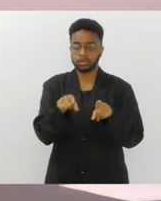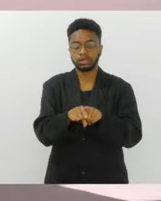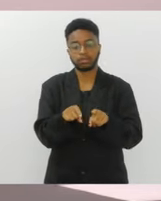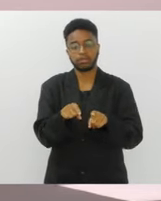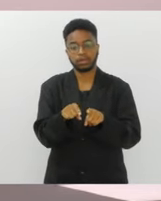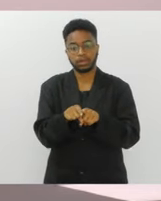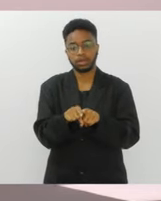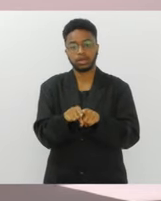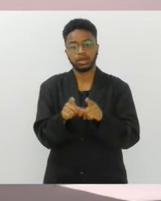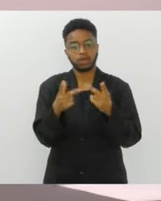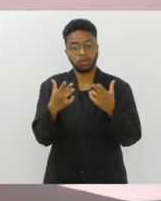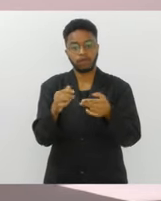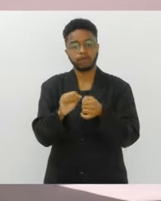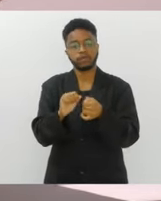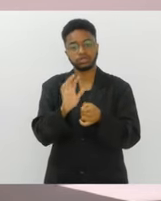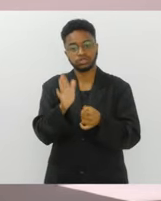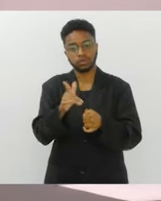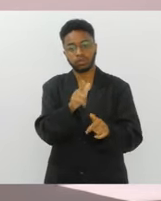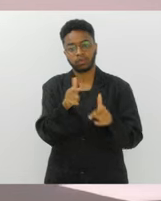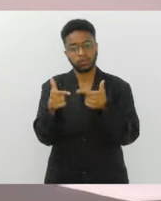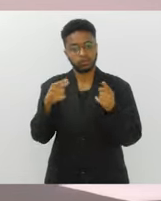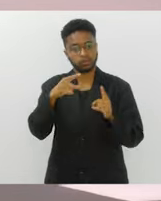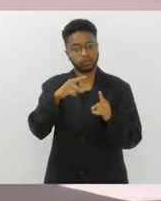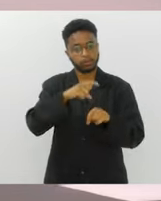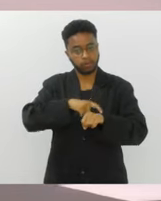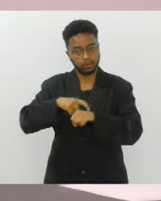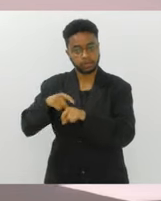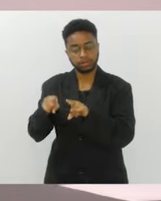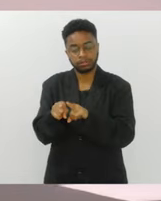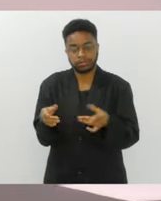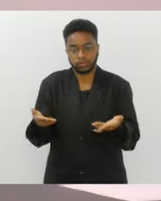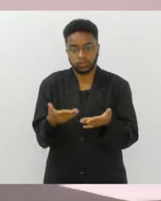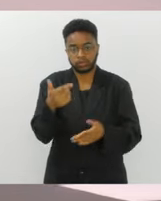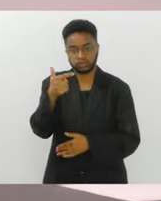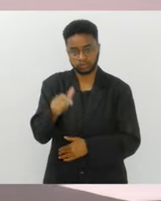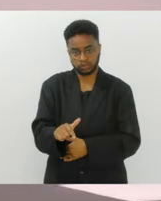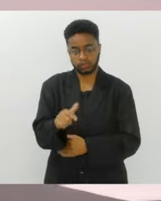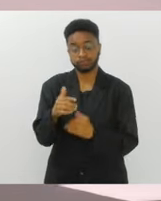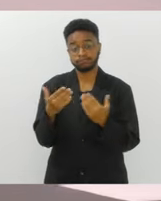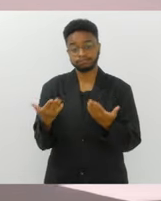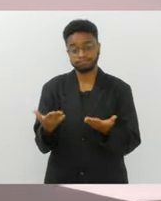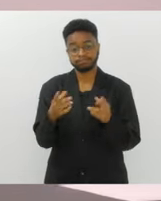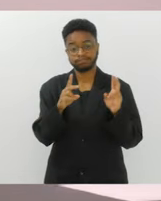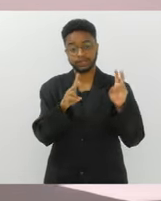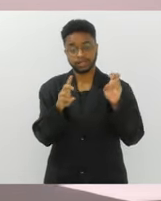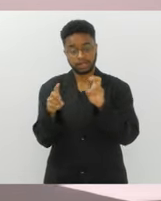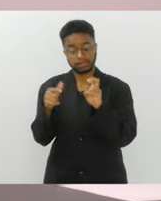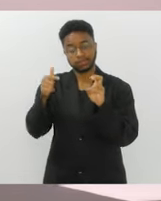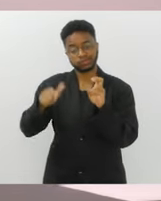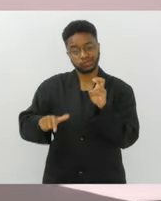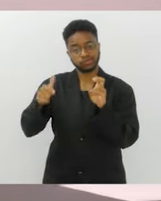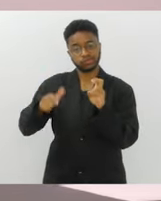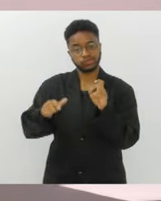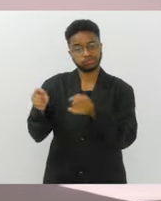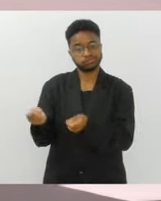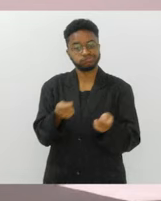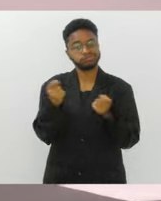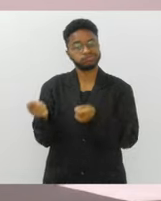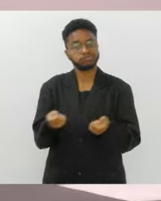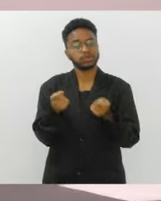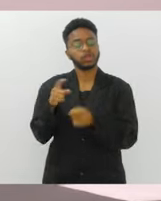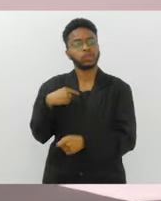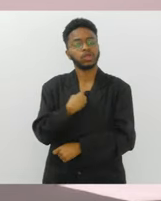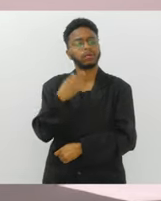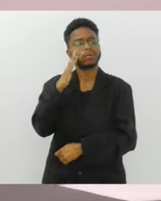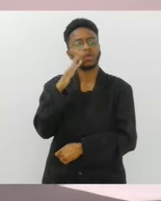como eles fizeram em outras situações, e estão repetindo agora de novo. E isso é uma situação que vai se repetindo e que a gente fica pensando, qual que